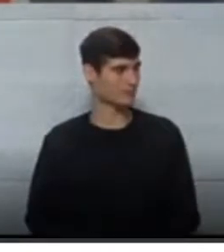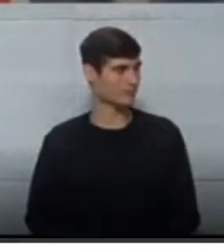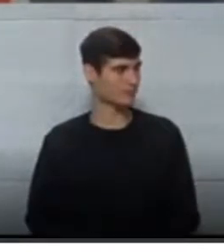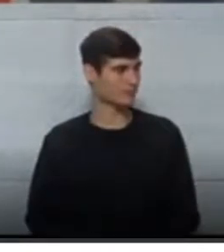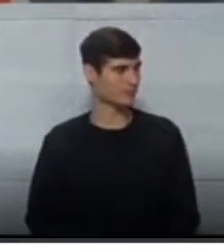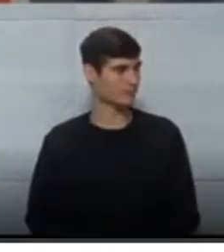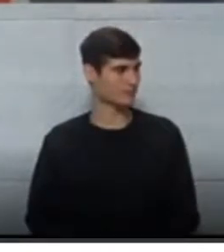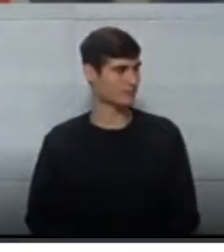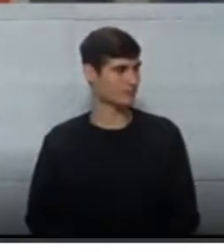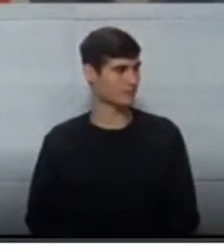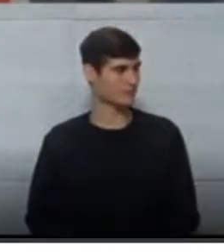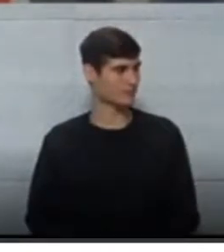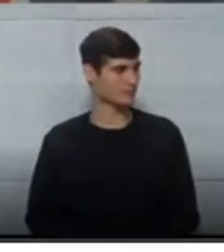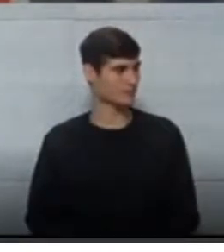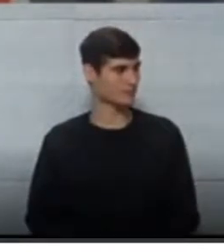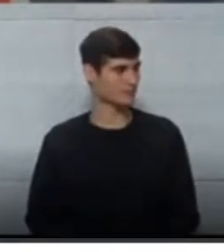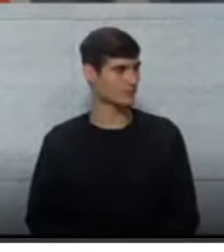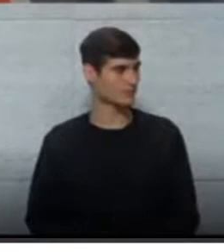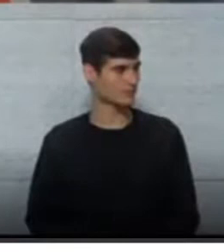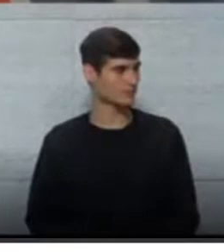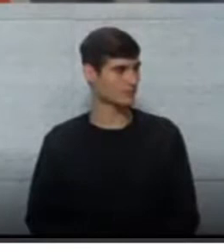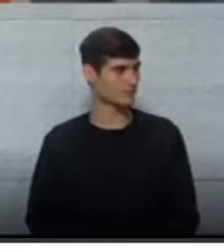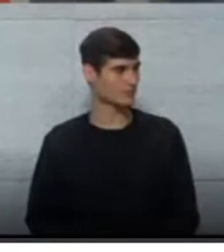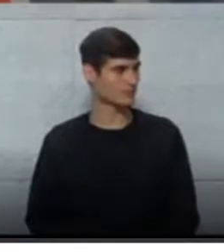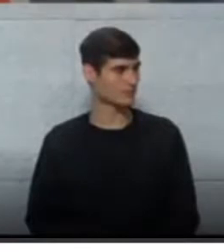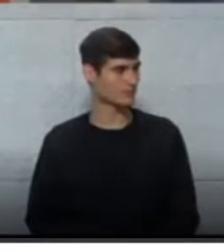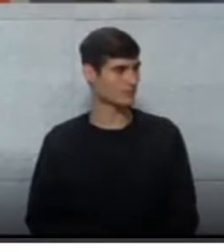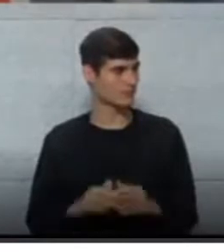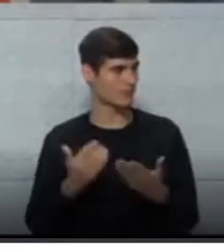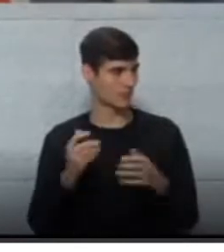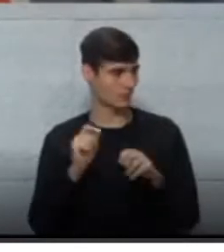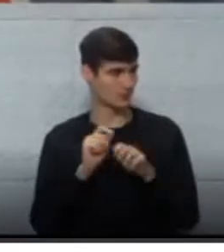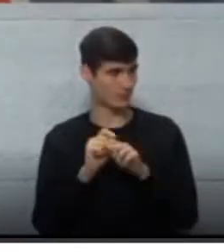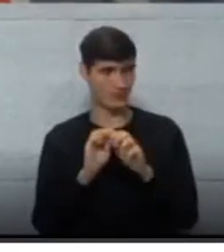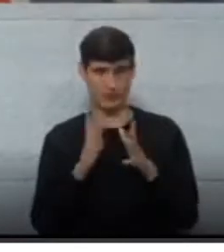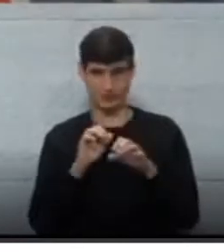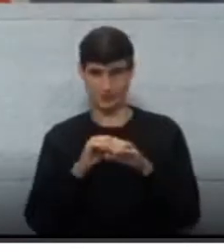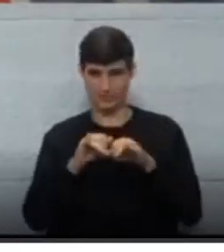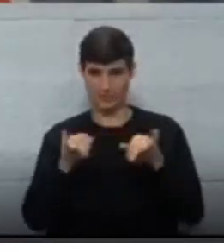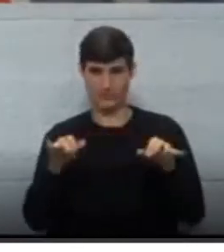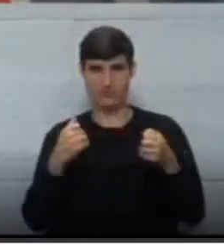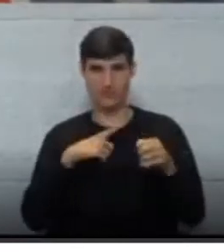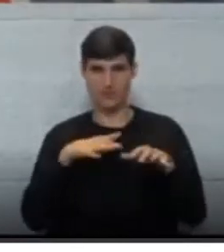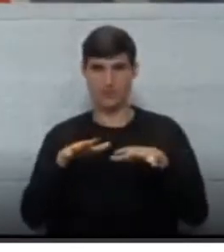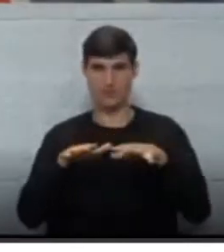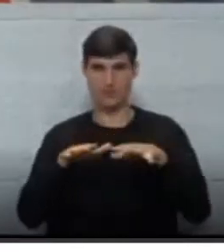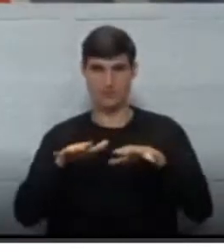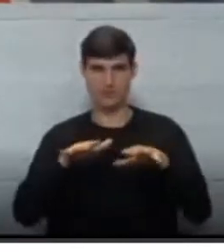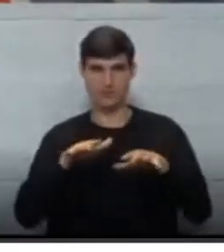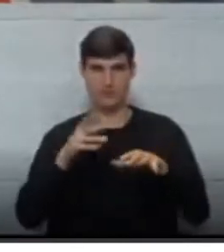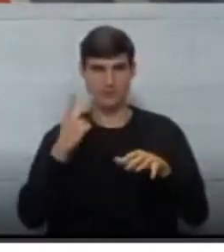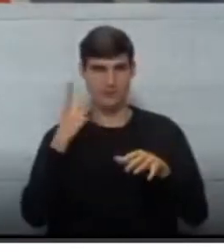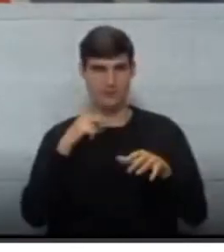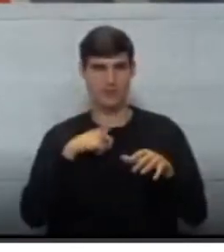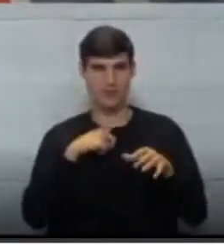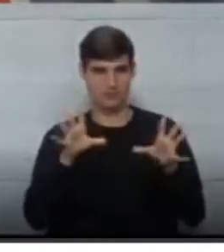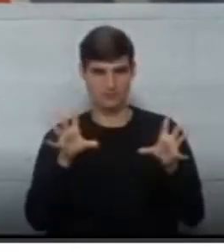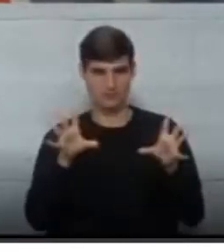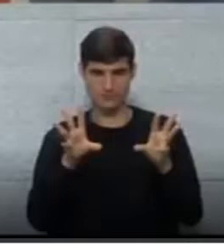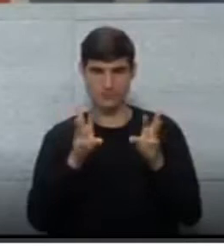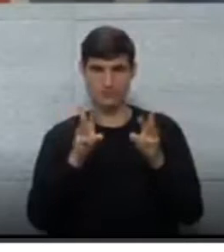Feito completo espalhamento, a gente tem que tentar agitar ao máximo nesse procedimento para fazer com que o excesso de líquido